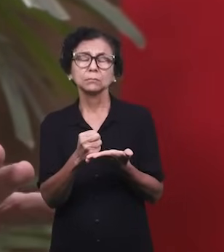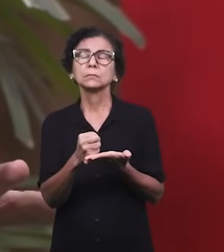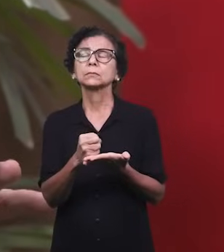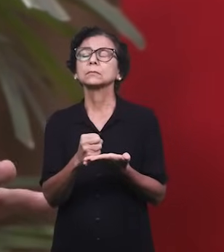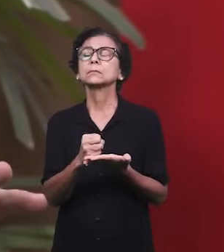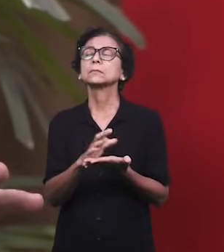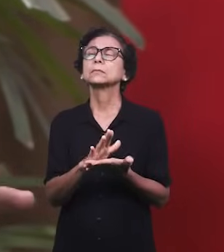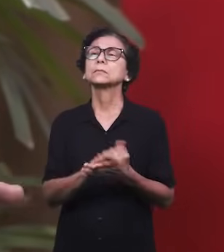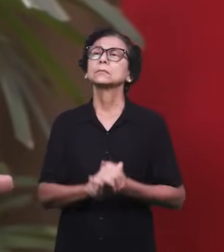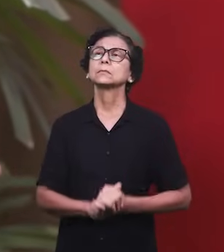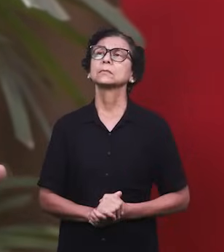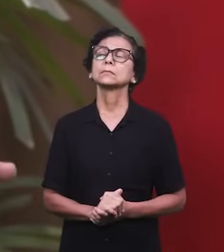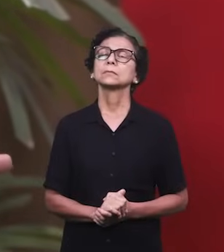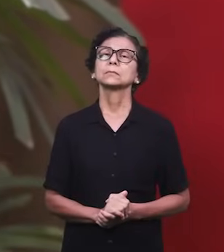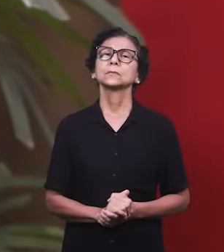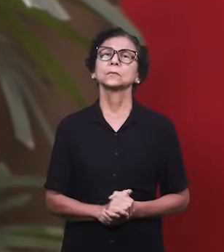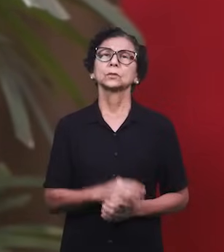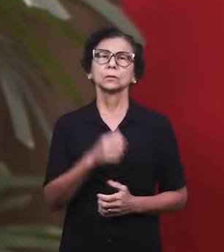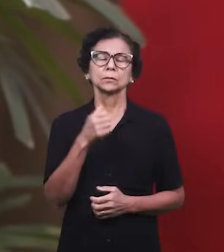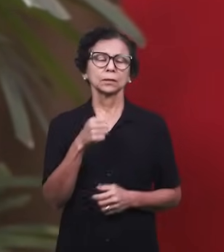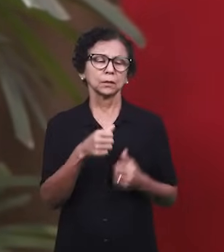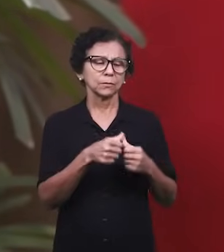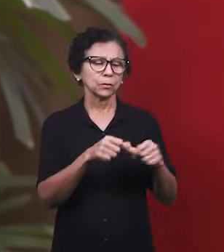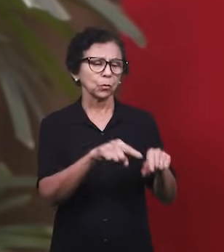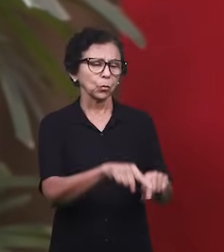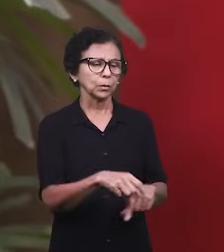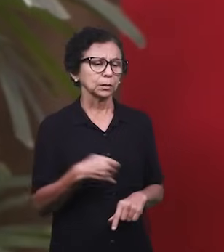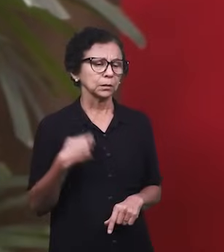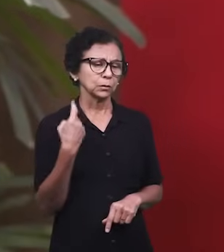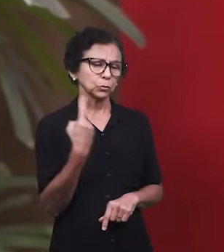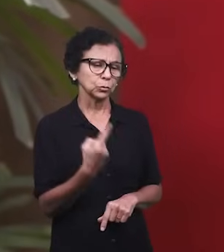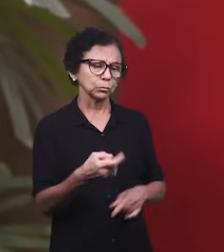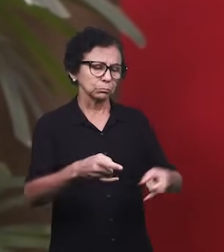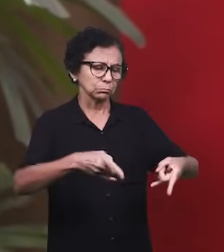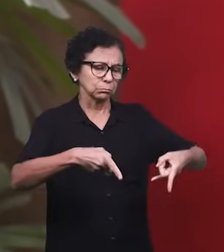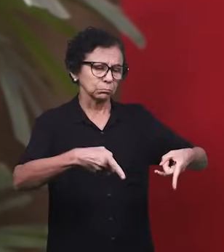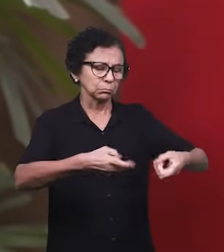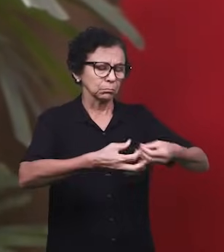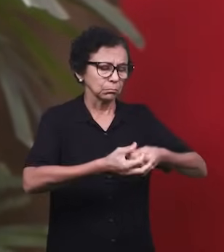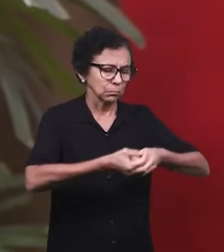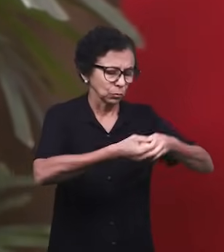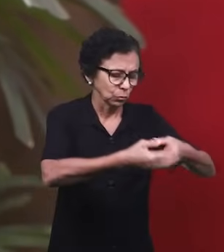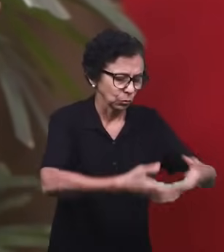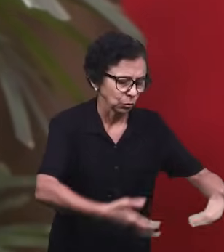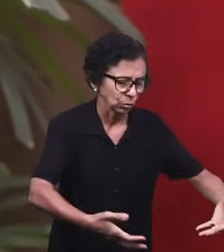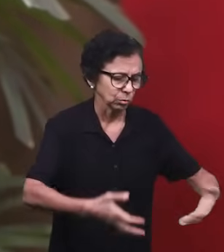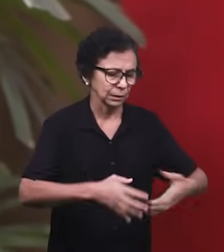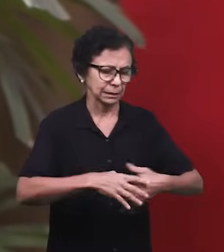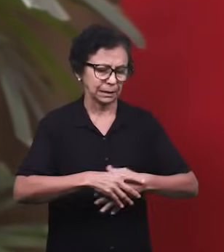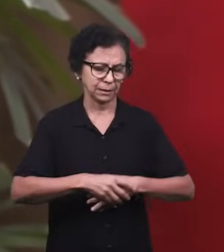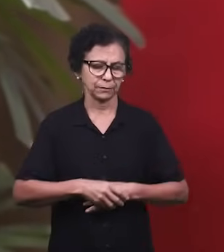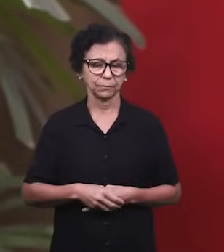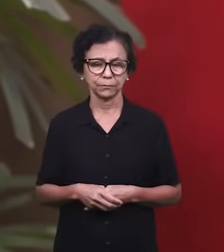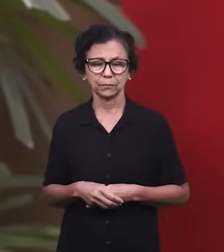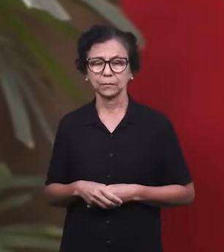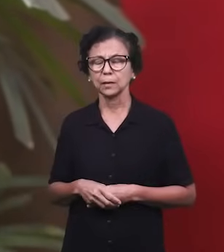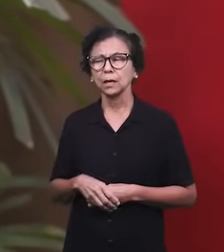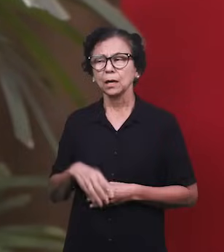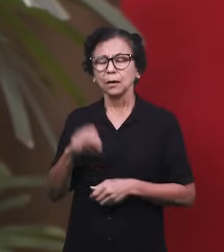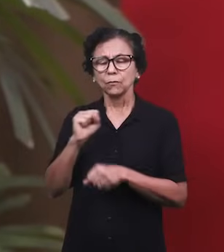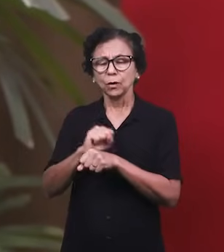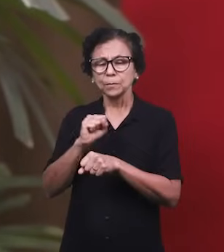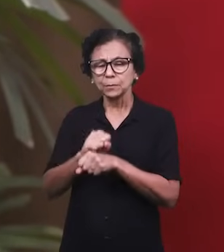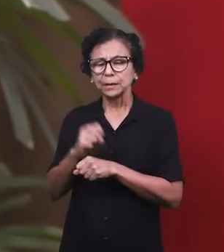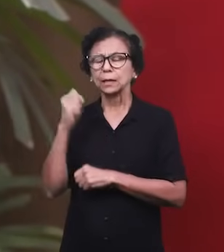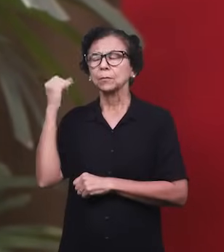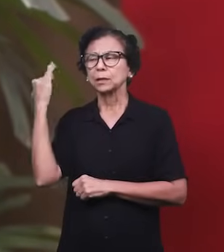deixei a criança de 1 aninho de idade no berço por conta do Senhor. De manhã cedo, de madrugada, aquele